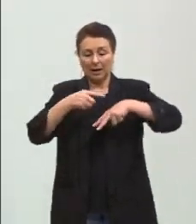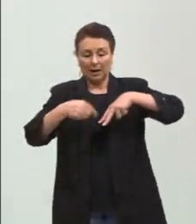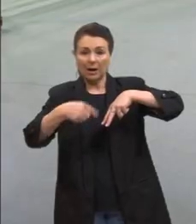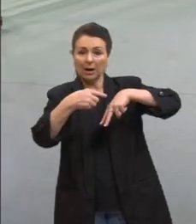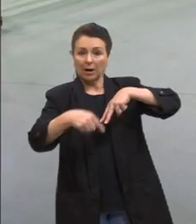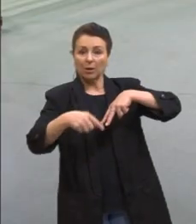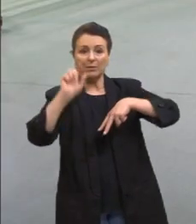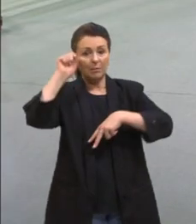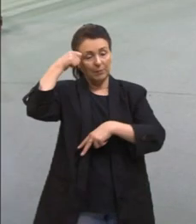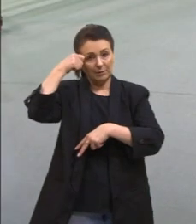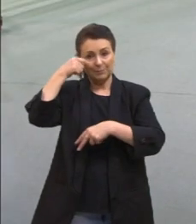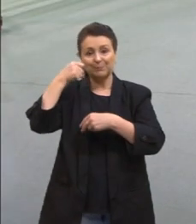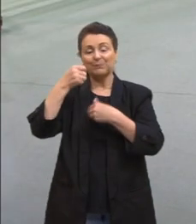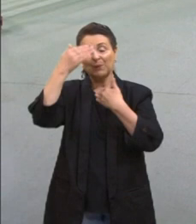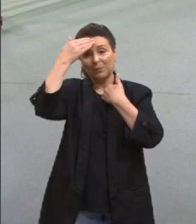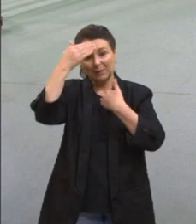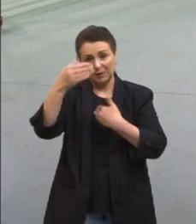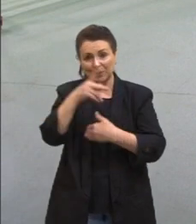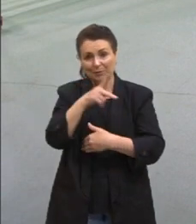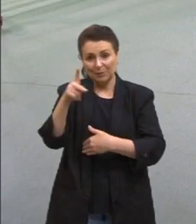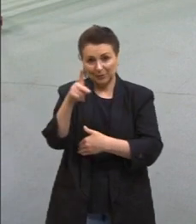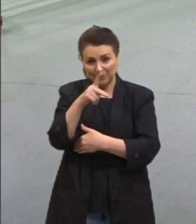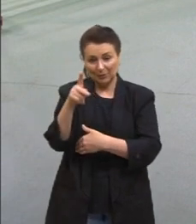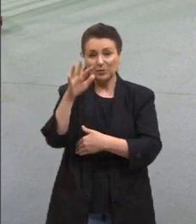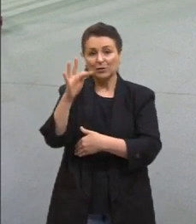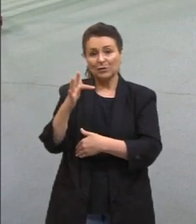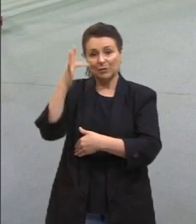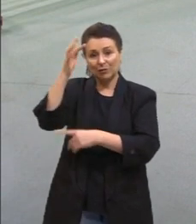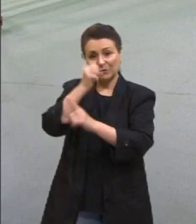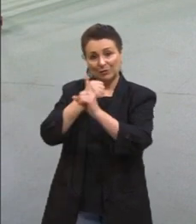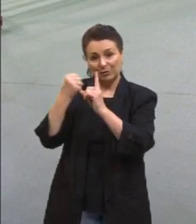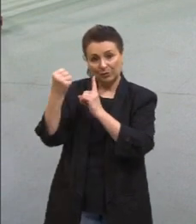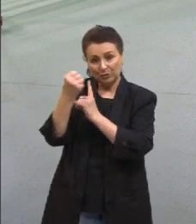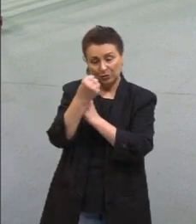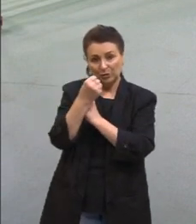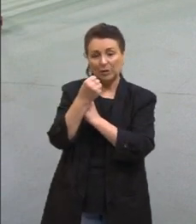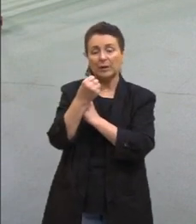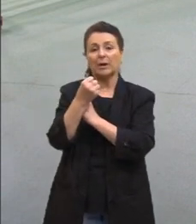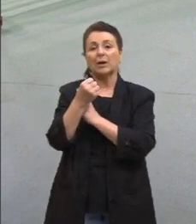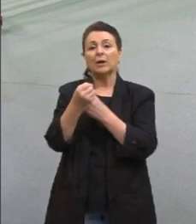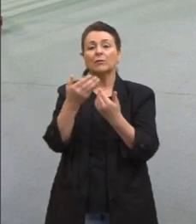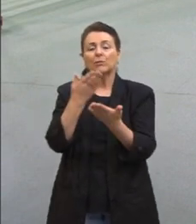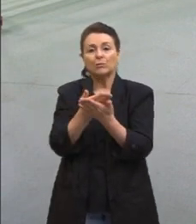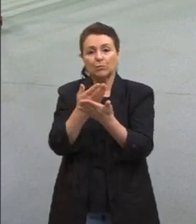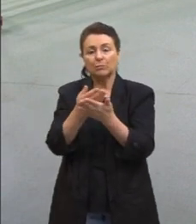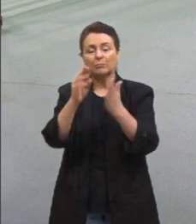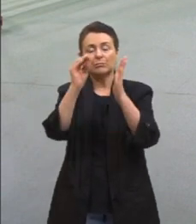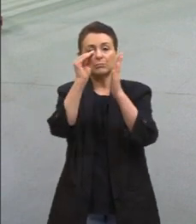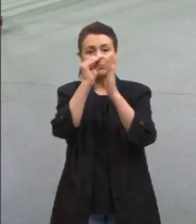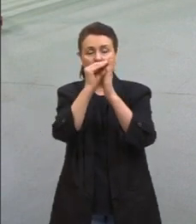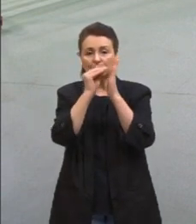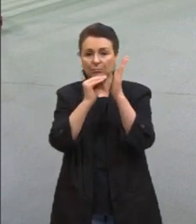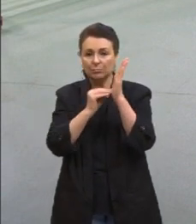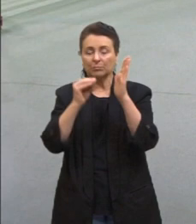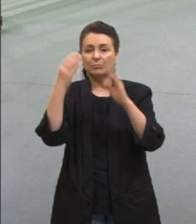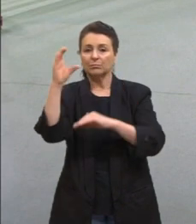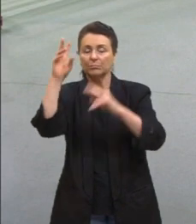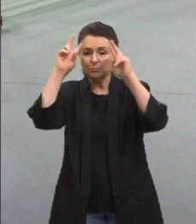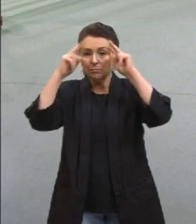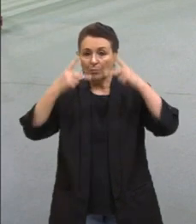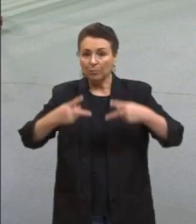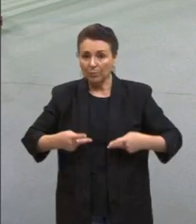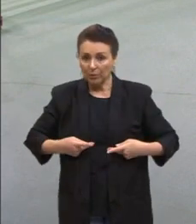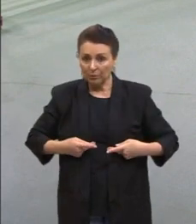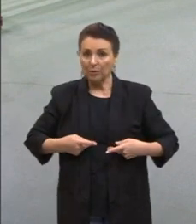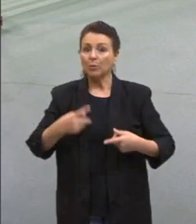clênio Então por essa aula né direcionada aos conteúdos de ciência humana preparando para aula né em busca da